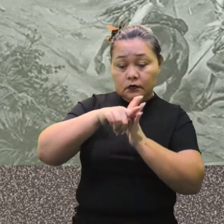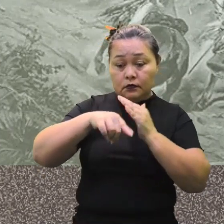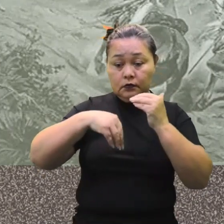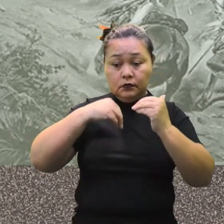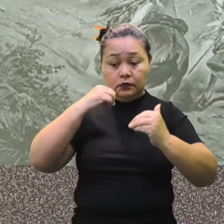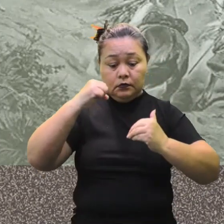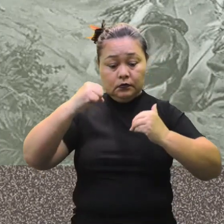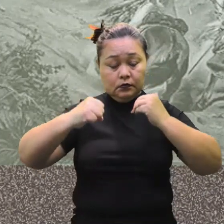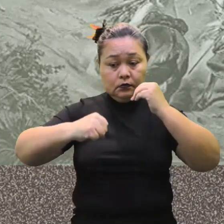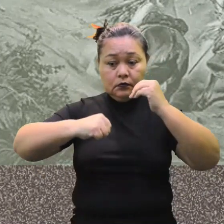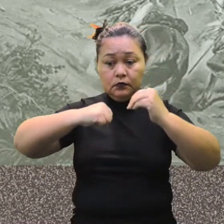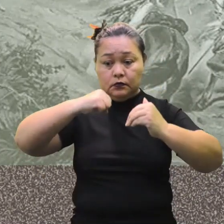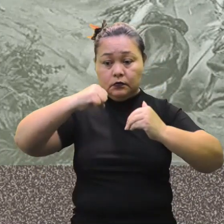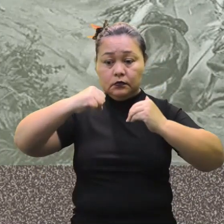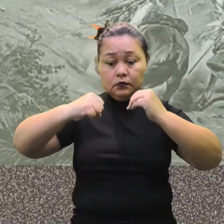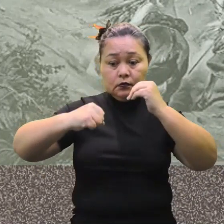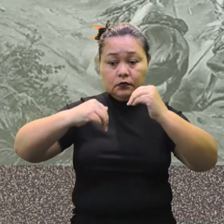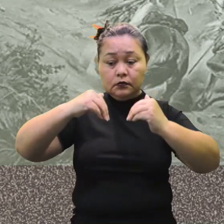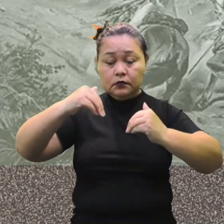aquele movimento,